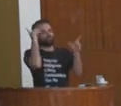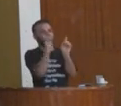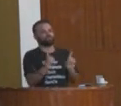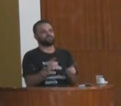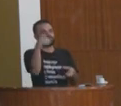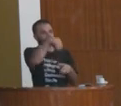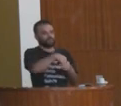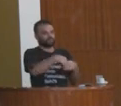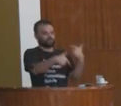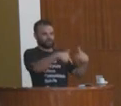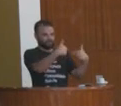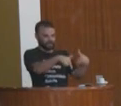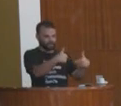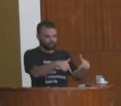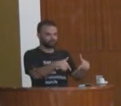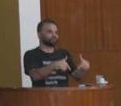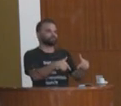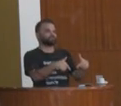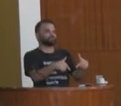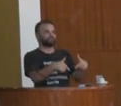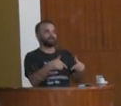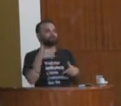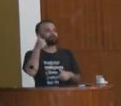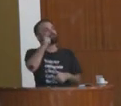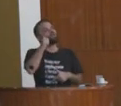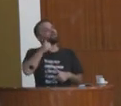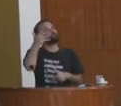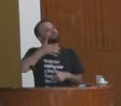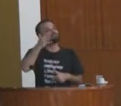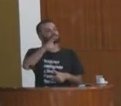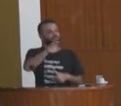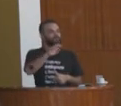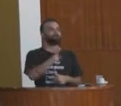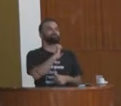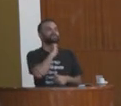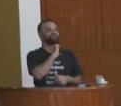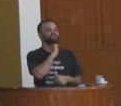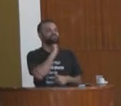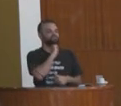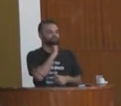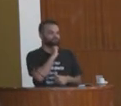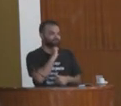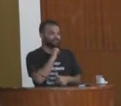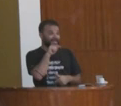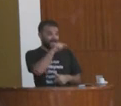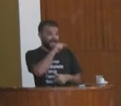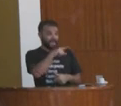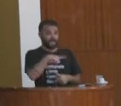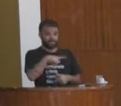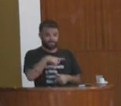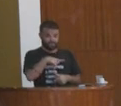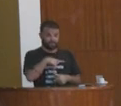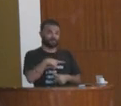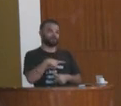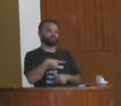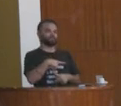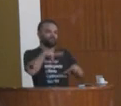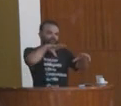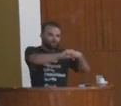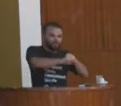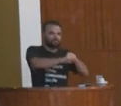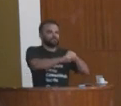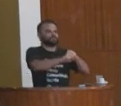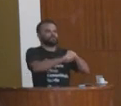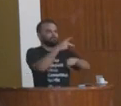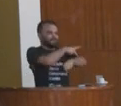trabalho, a palestrante Elizabeth Melo. Elizabeth possui graduação em pedagogia, especialização